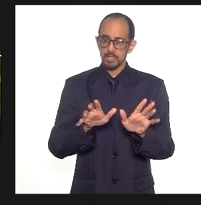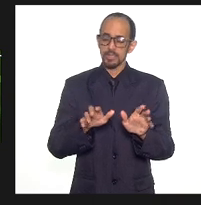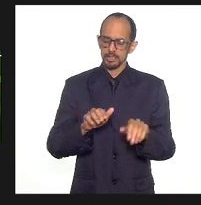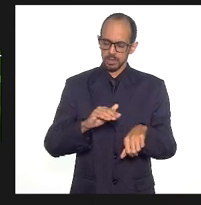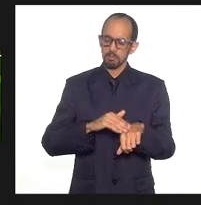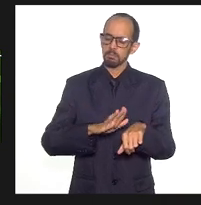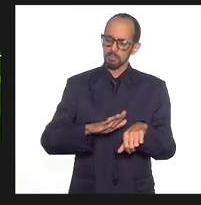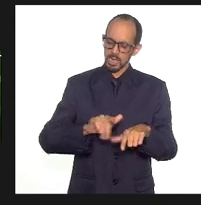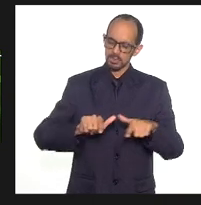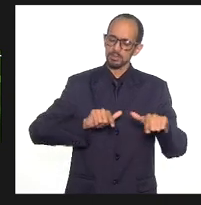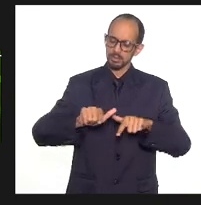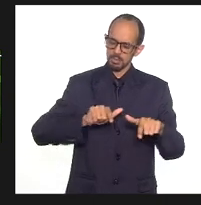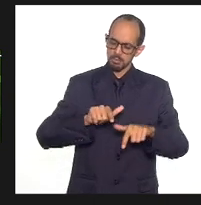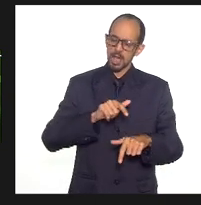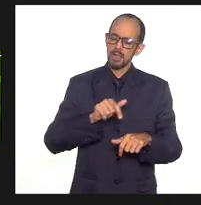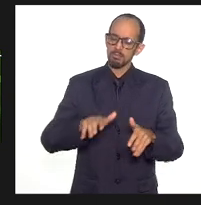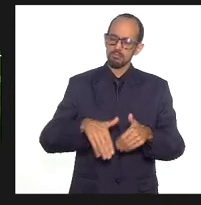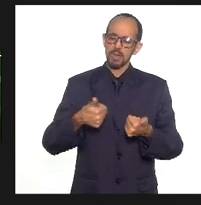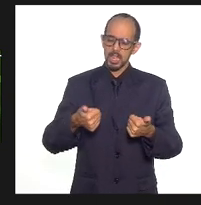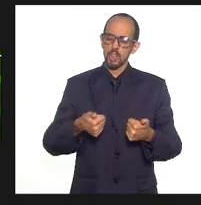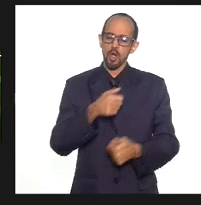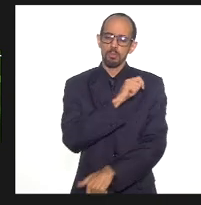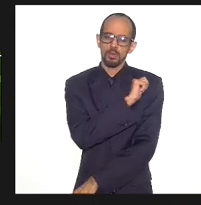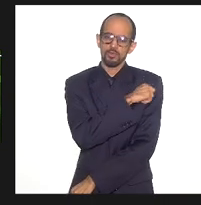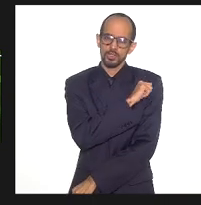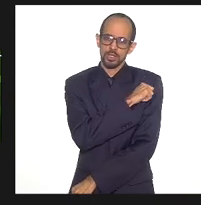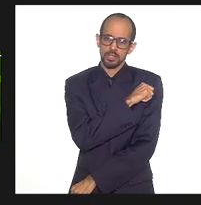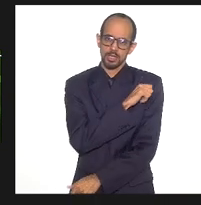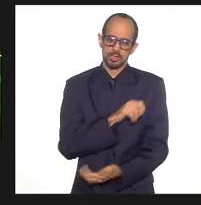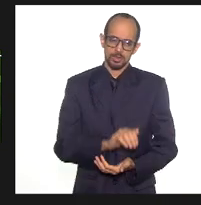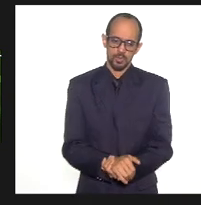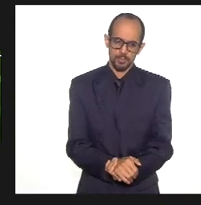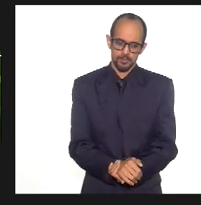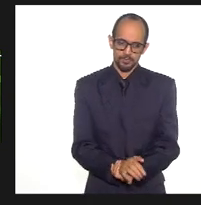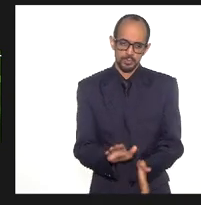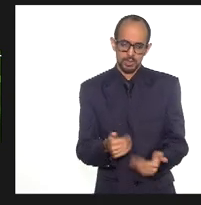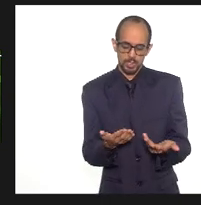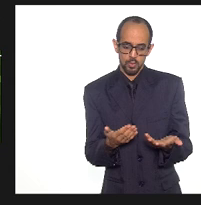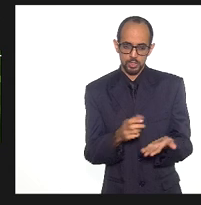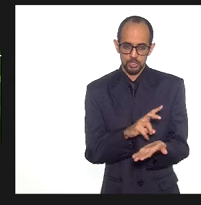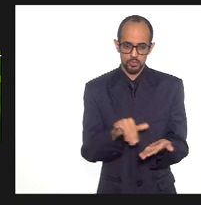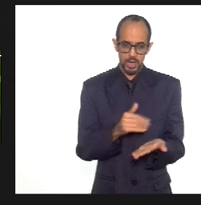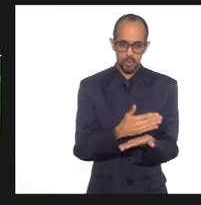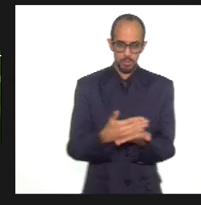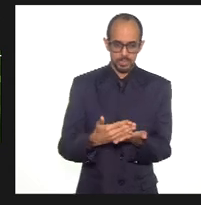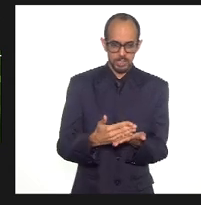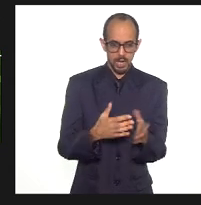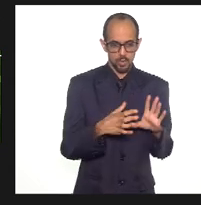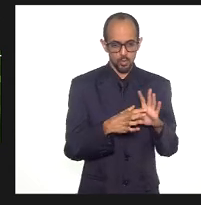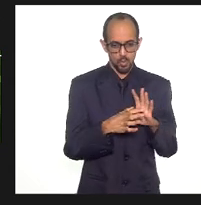da fiscalização. Em cima disso que a gente vai abordar, iniciando com uma contextualização